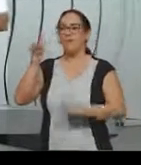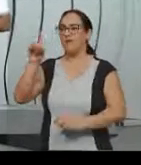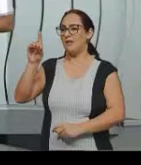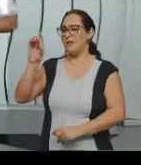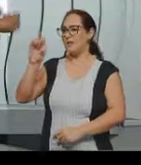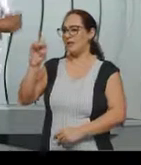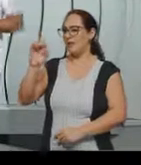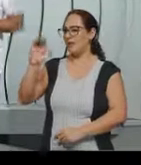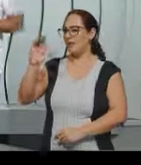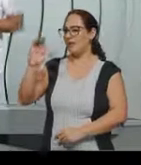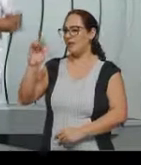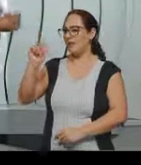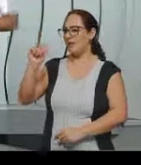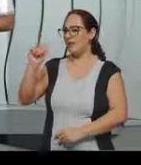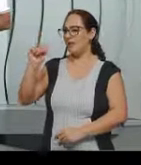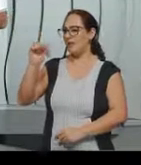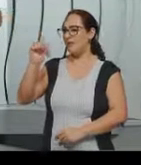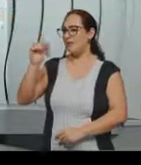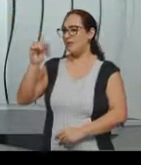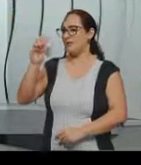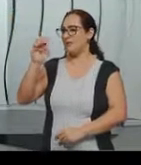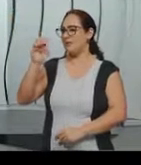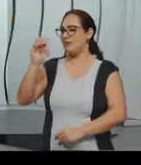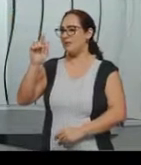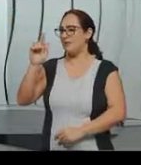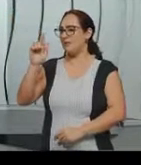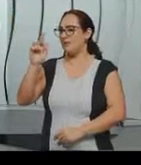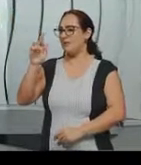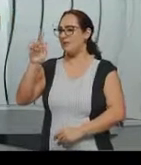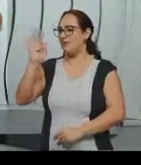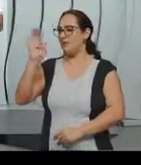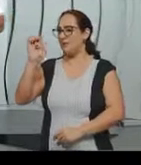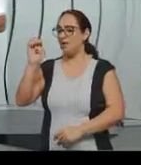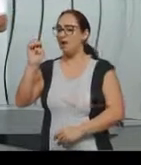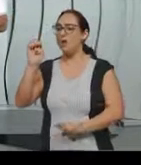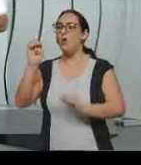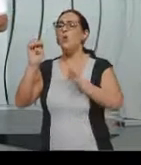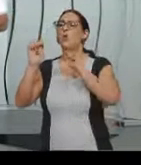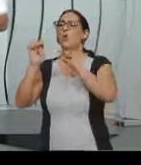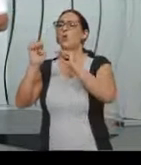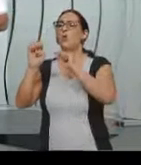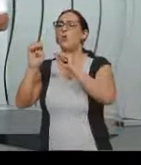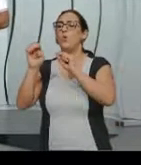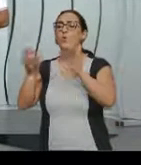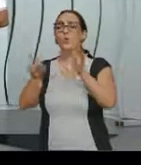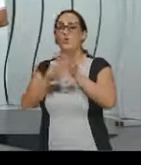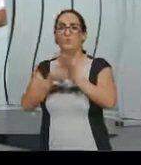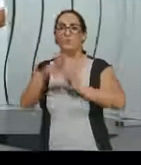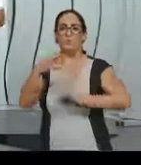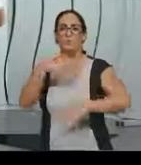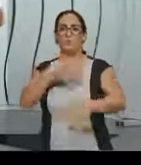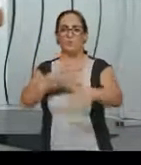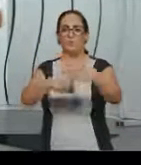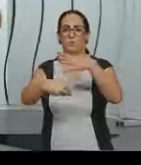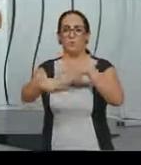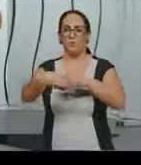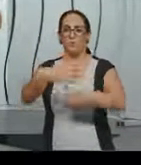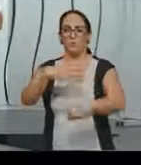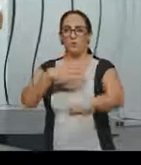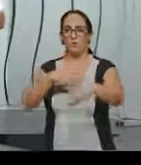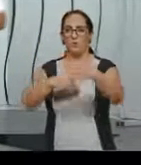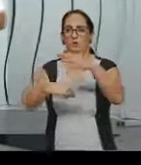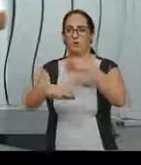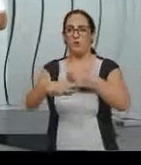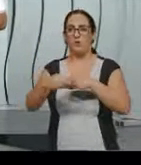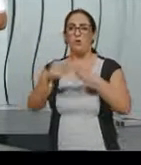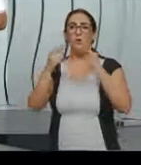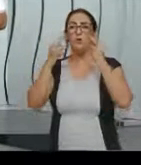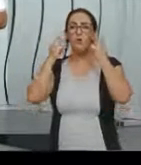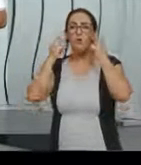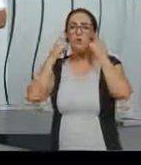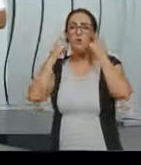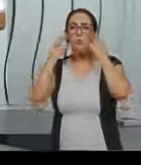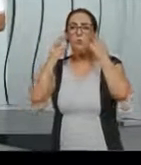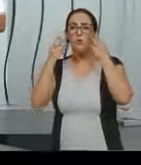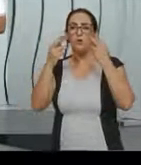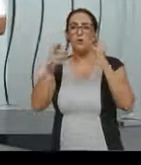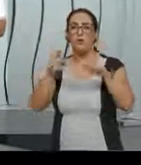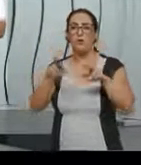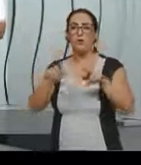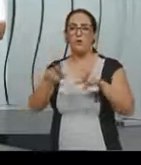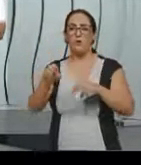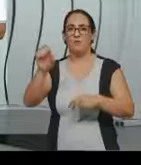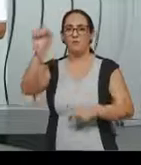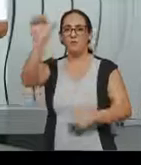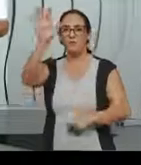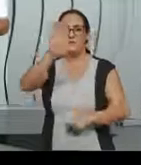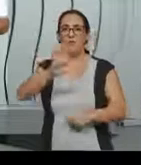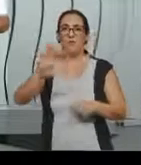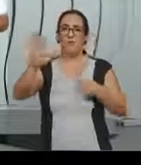os decassegues? São descendentes de japoneses, daqueles japoneses que, assim como os europeus, também